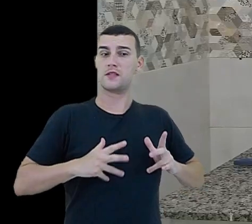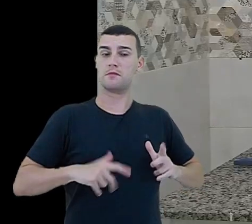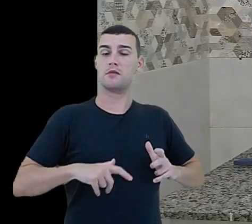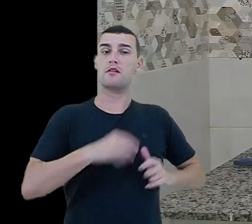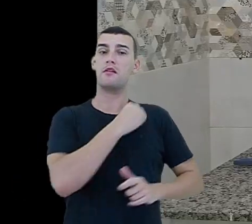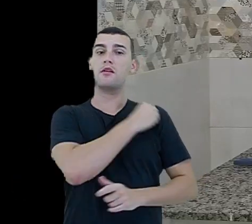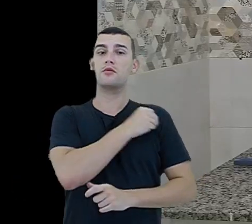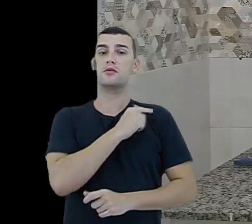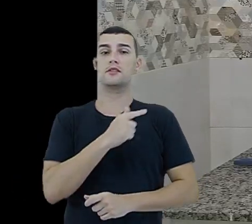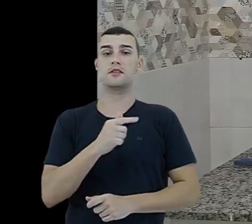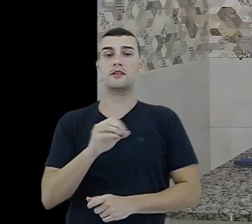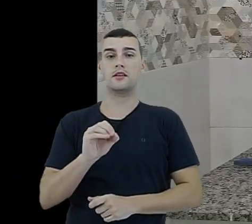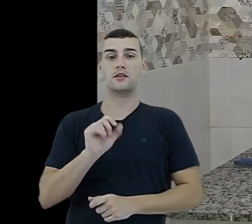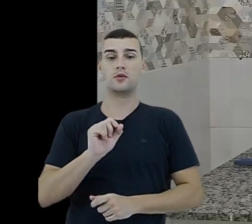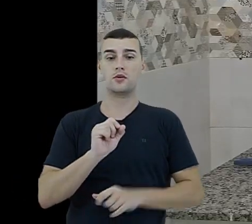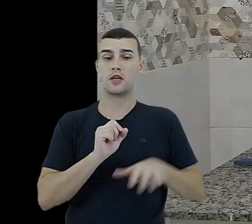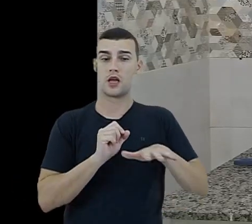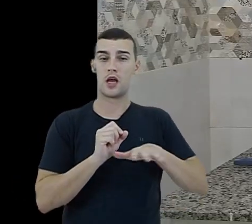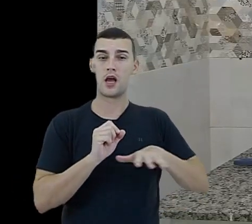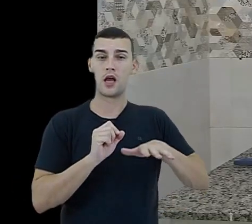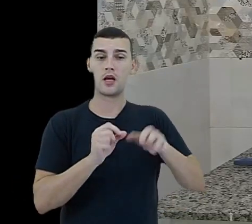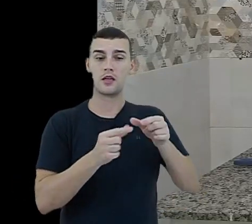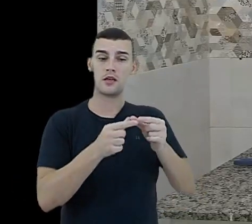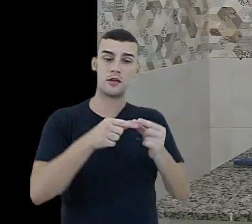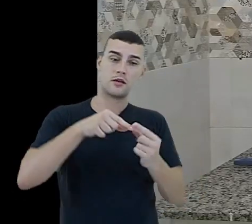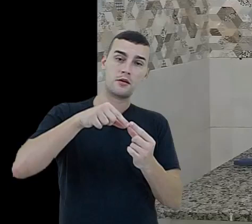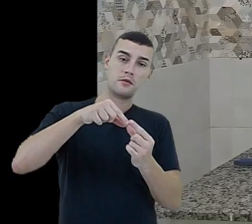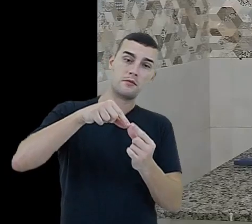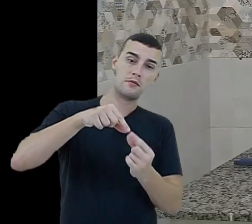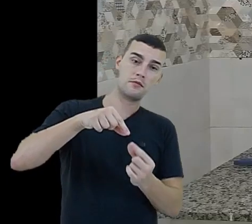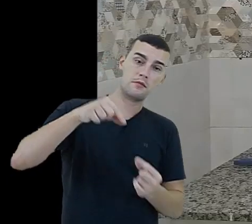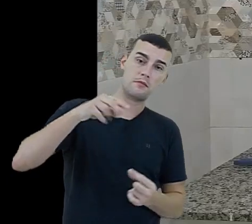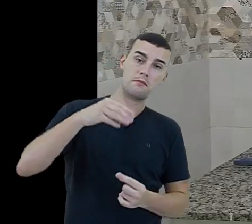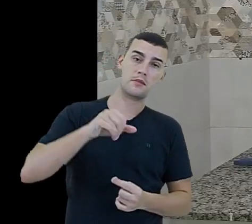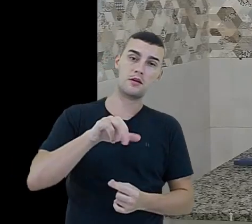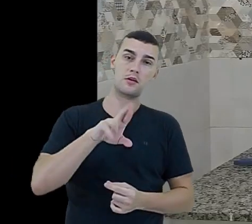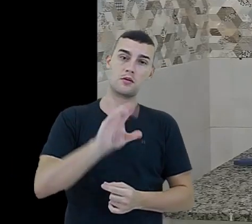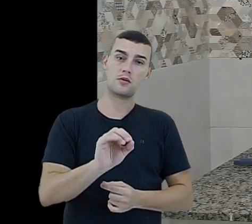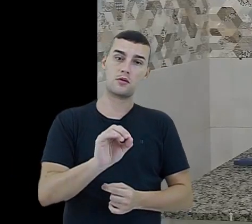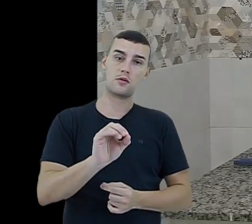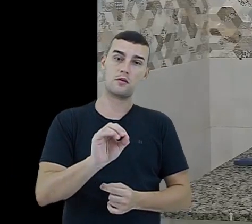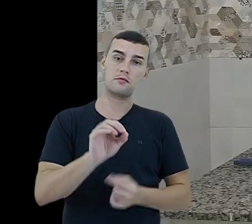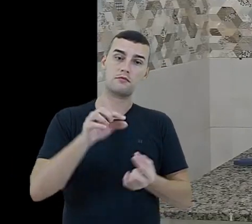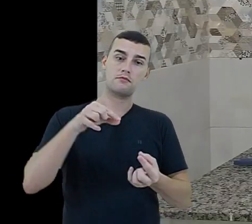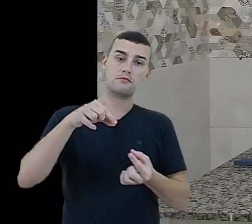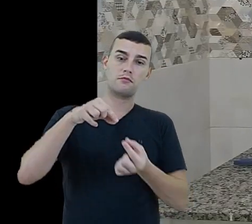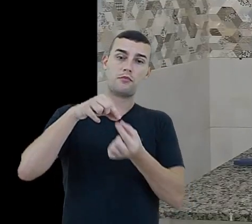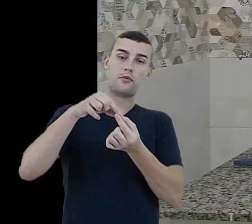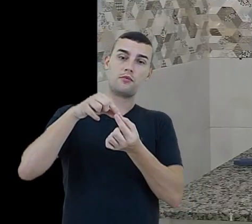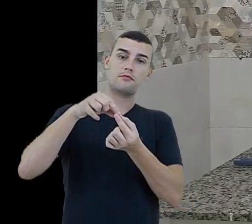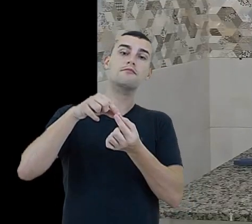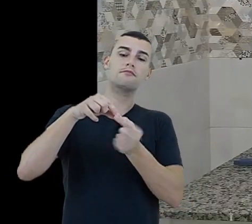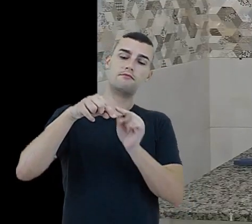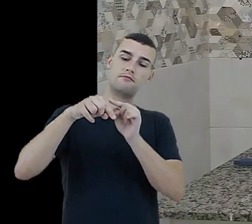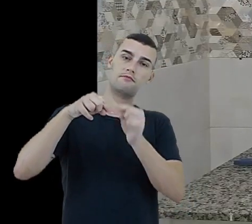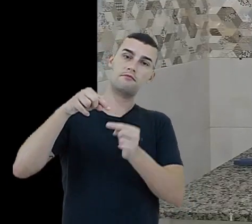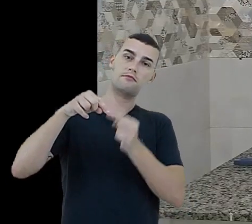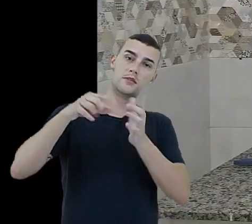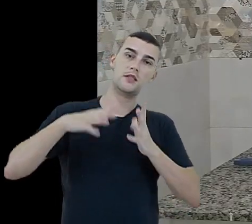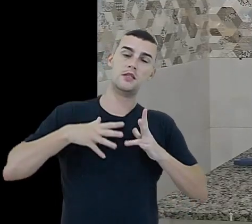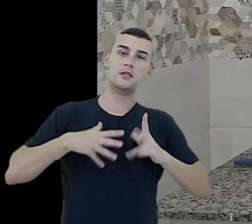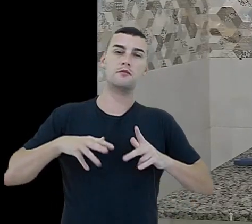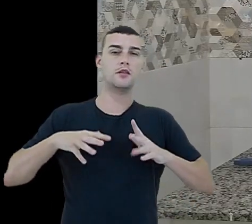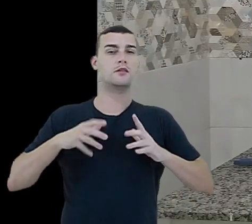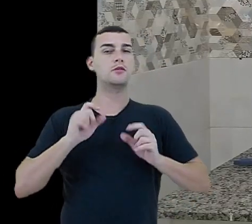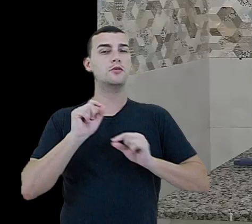70 essa região da ponteira que entra em contato com essa região da micropipeta que entra em contato com a ponteira para fazer